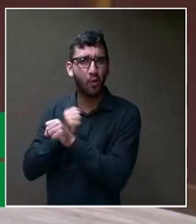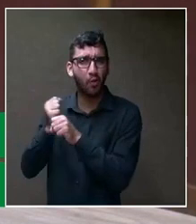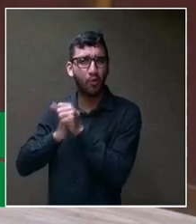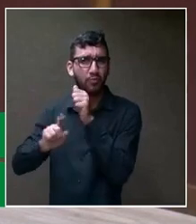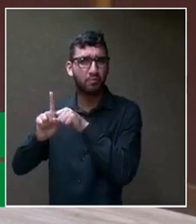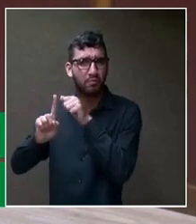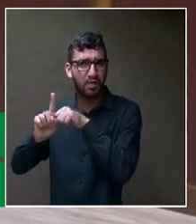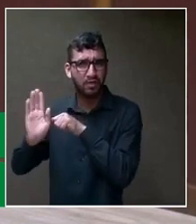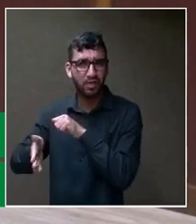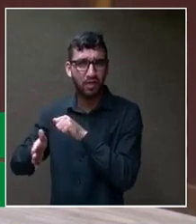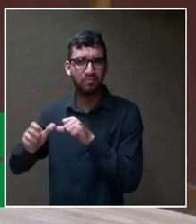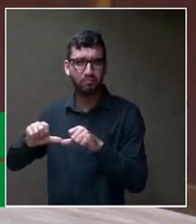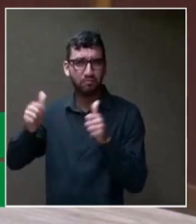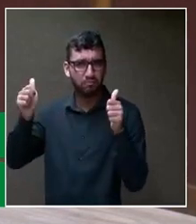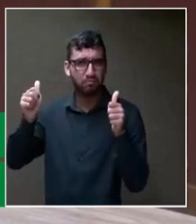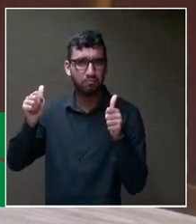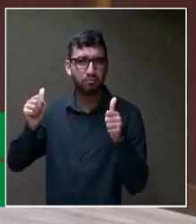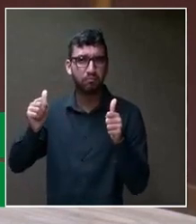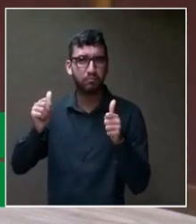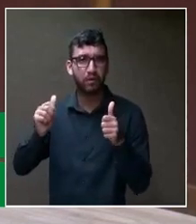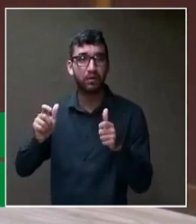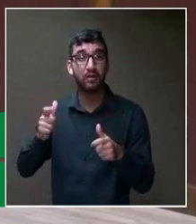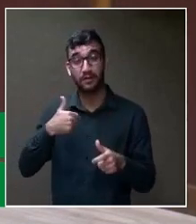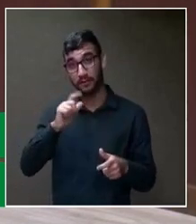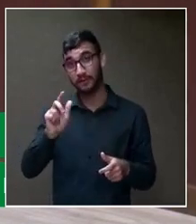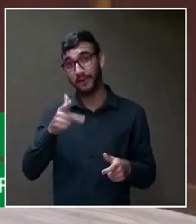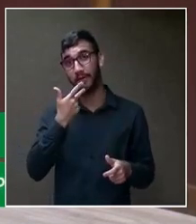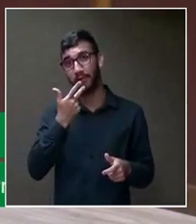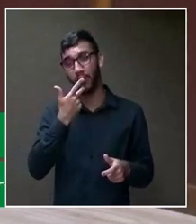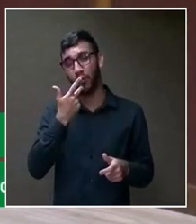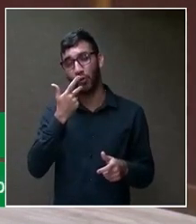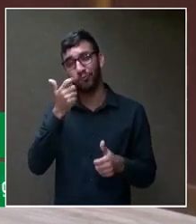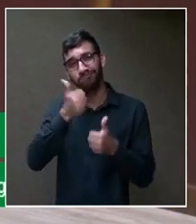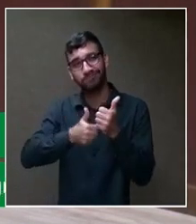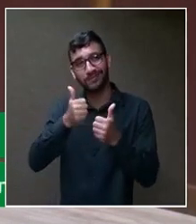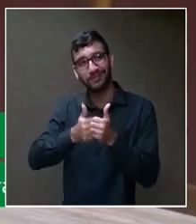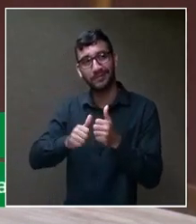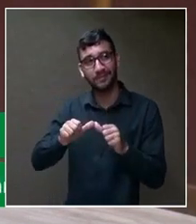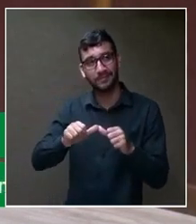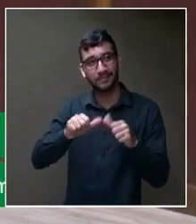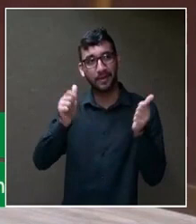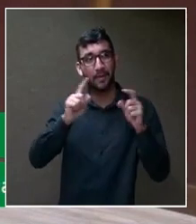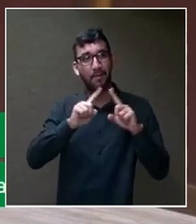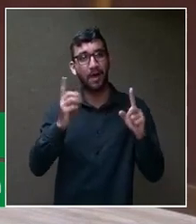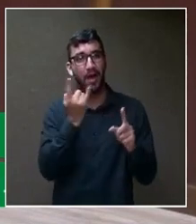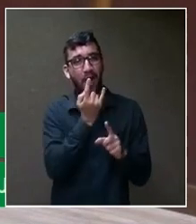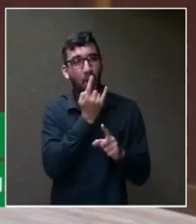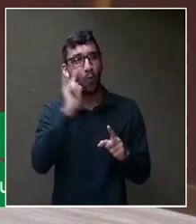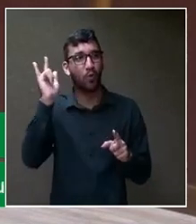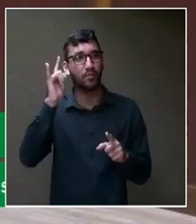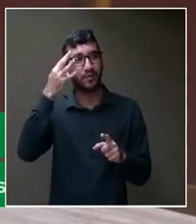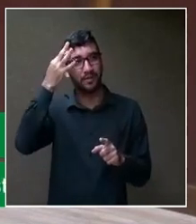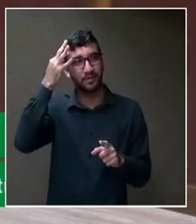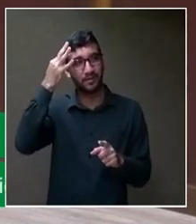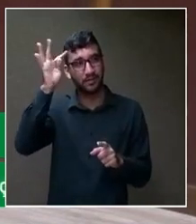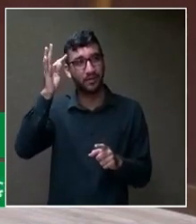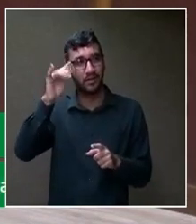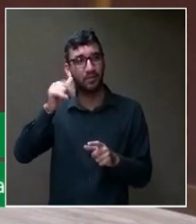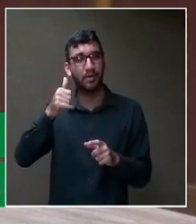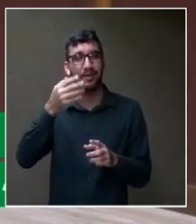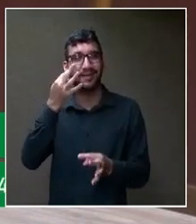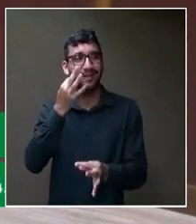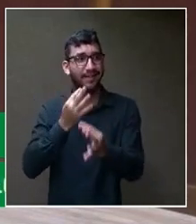meses, isso é verdade? É, ela falou que estava tentando e a última alternativa dela foi uma terapia de casal